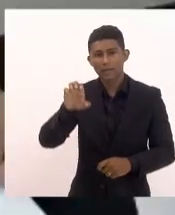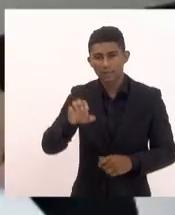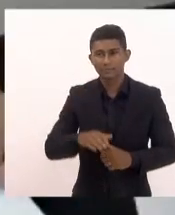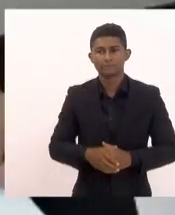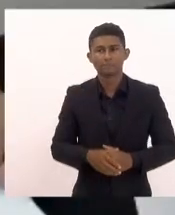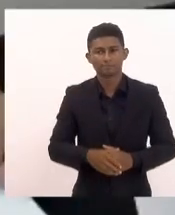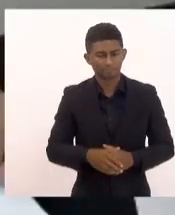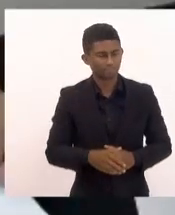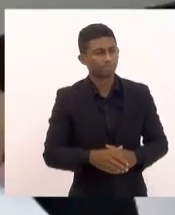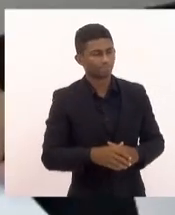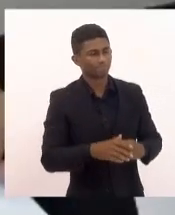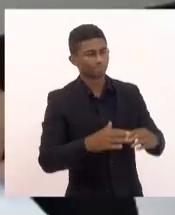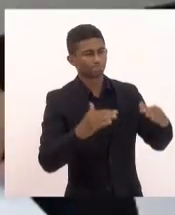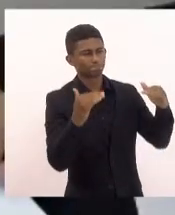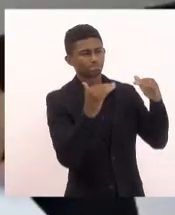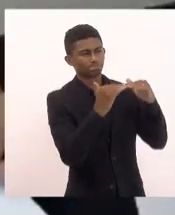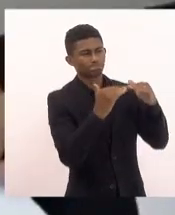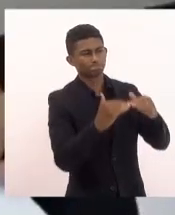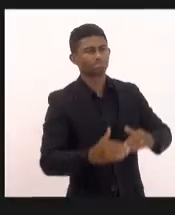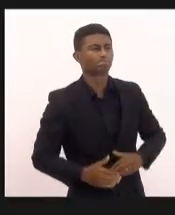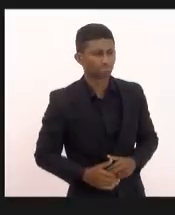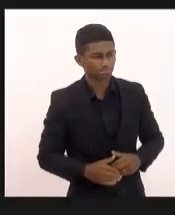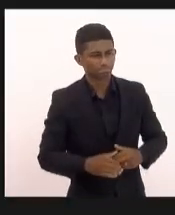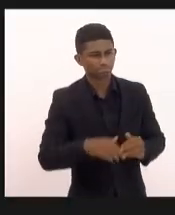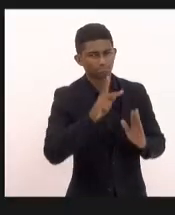Favorável nos termos do substitutivo.